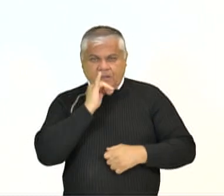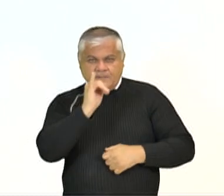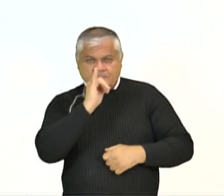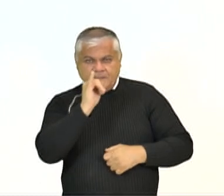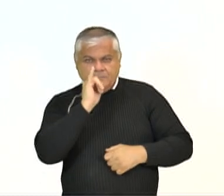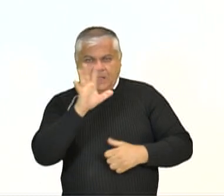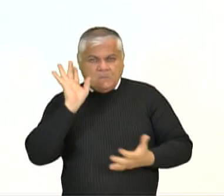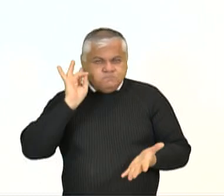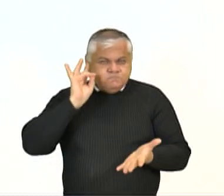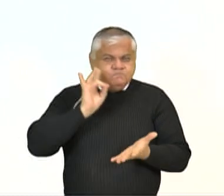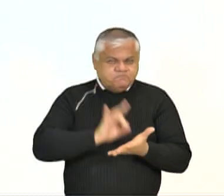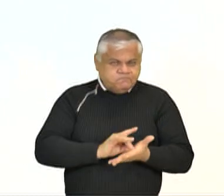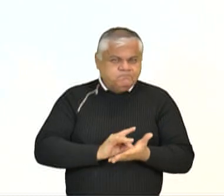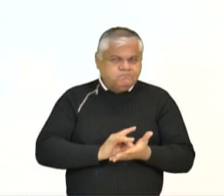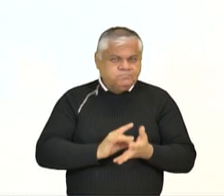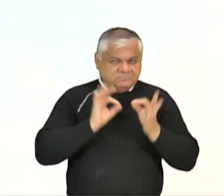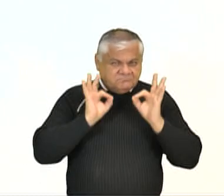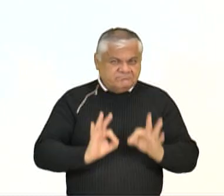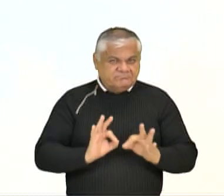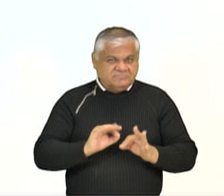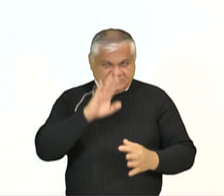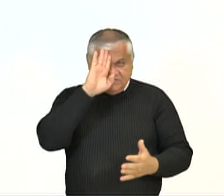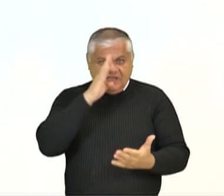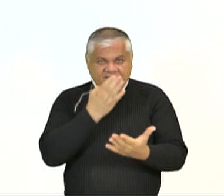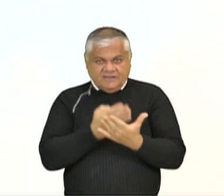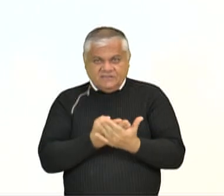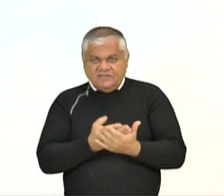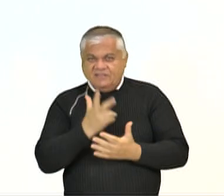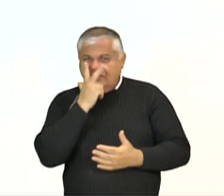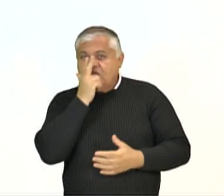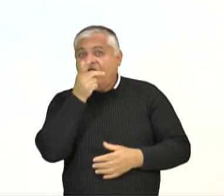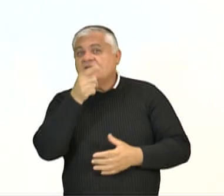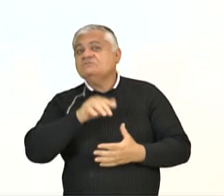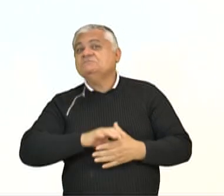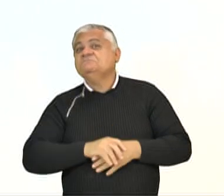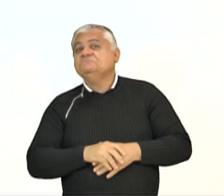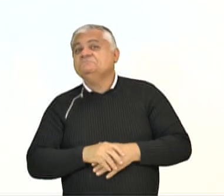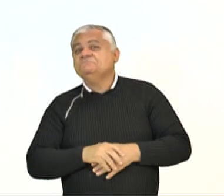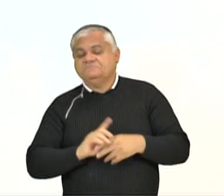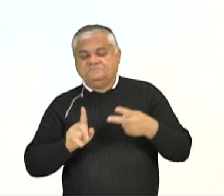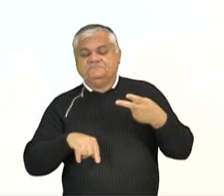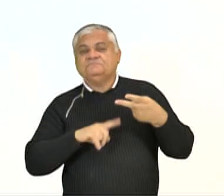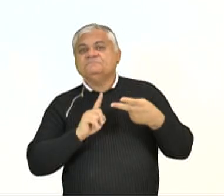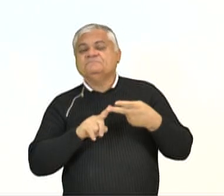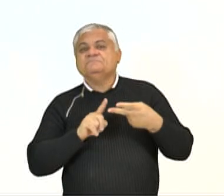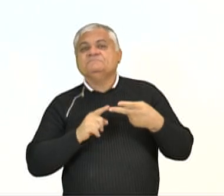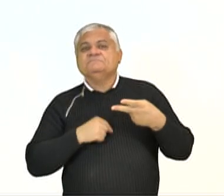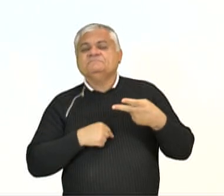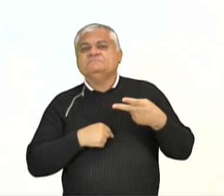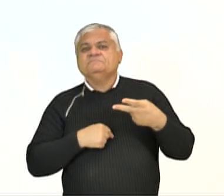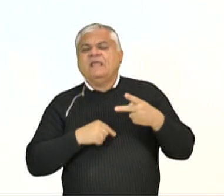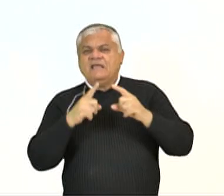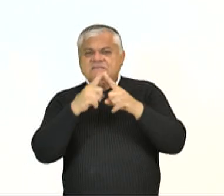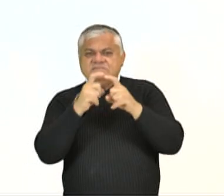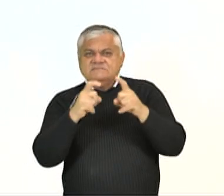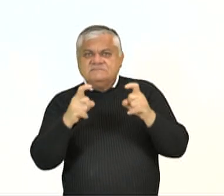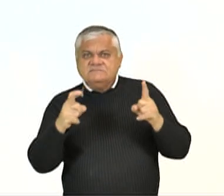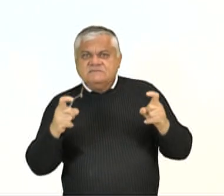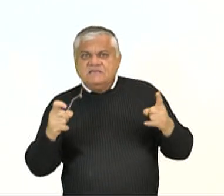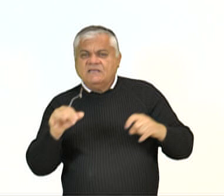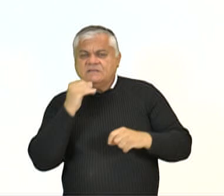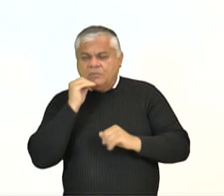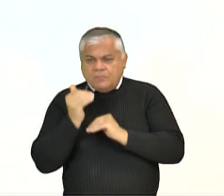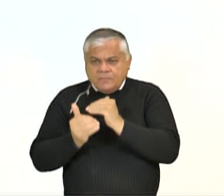diz é verdadeira, é uma verdade absoluta? O que você acha? Qual que é a importância da ciência